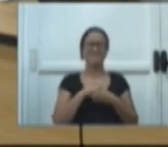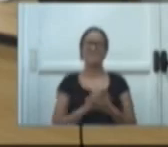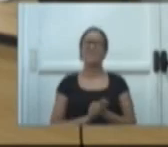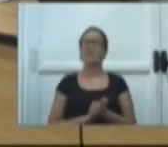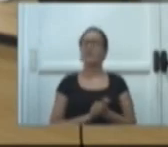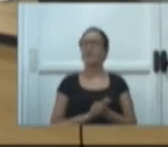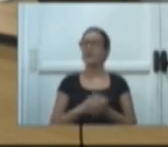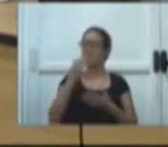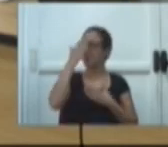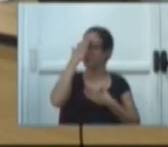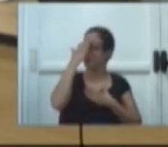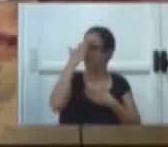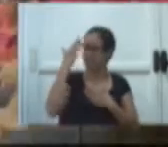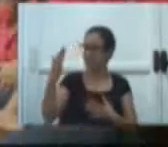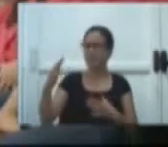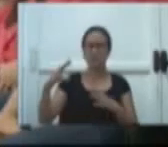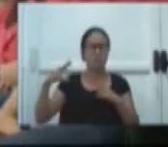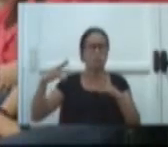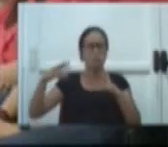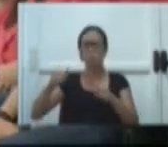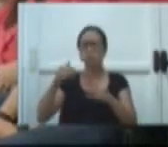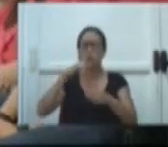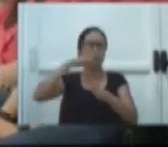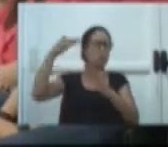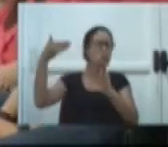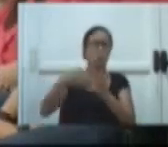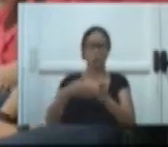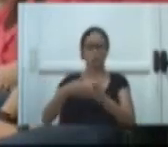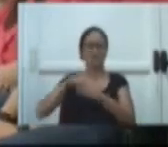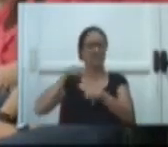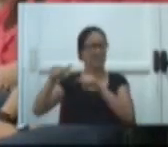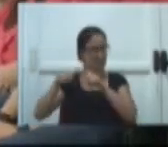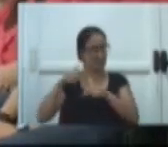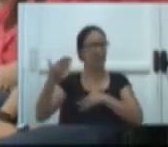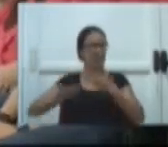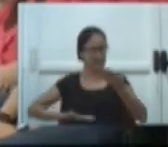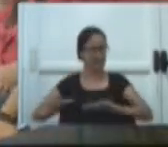cidade. Mas eu quero dizer que